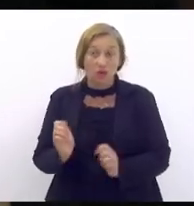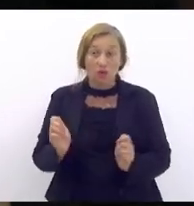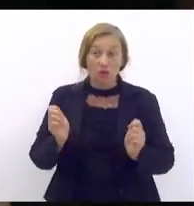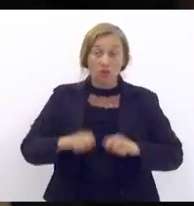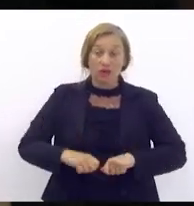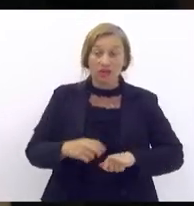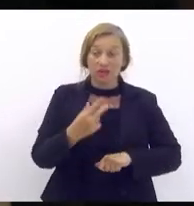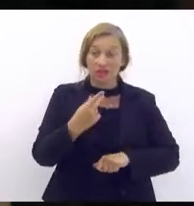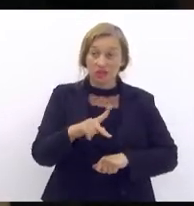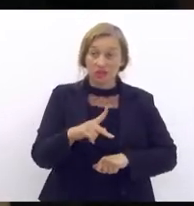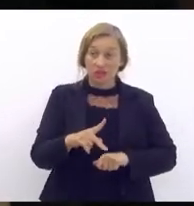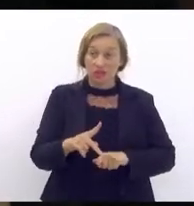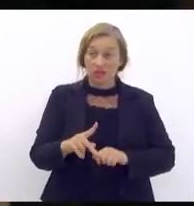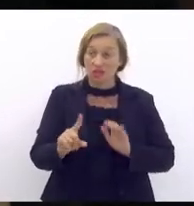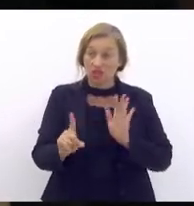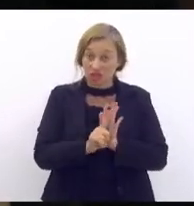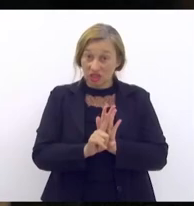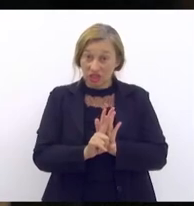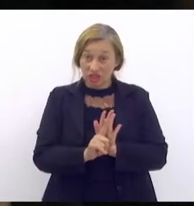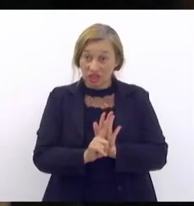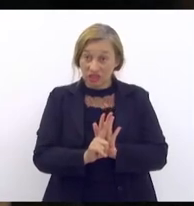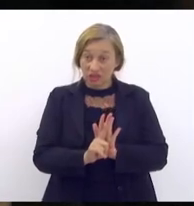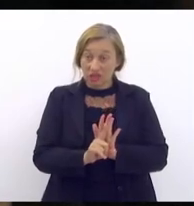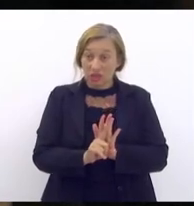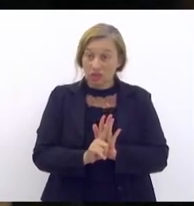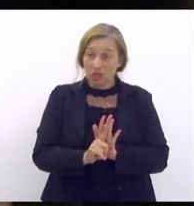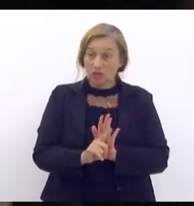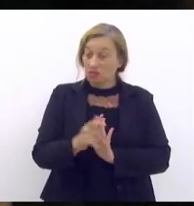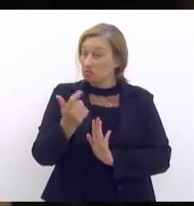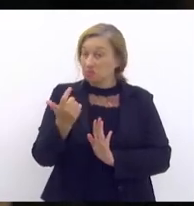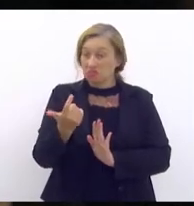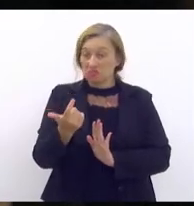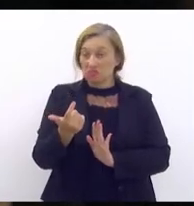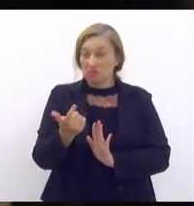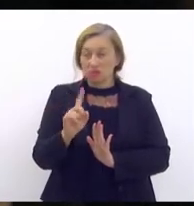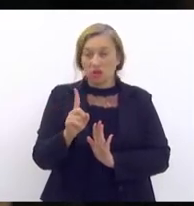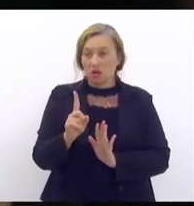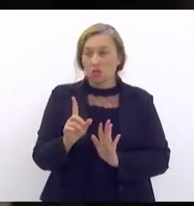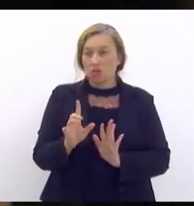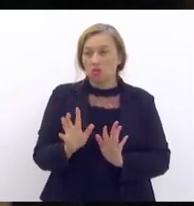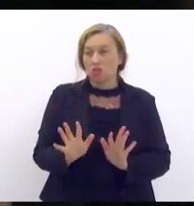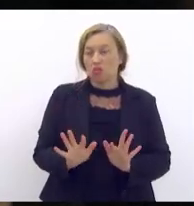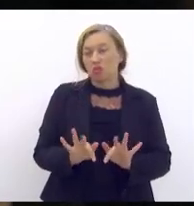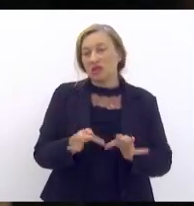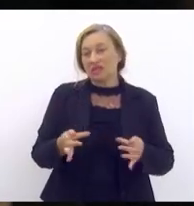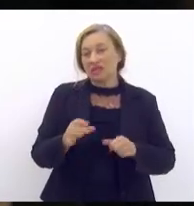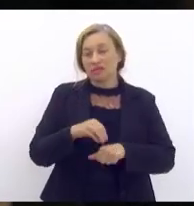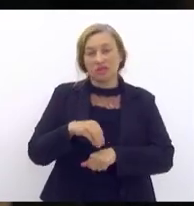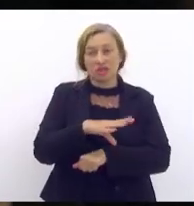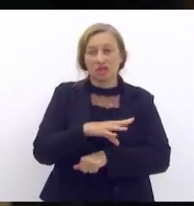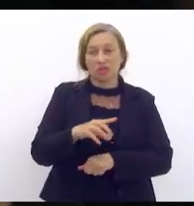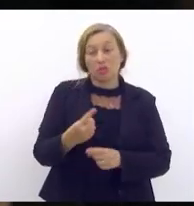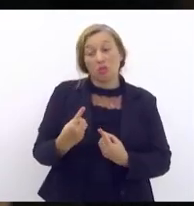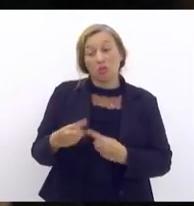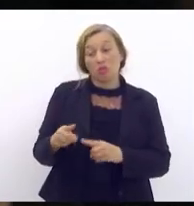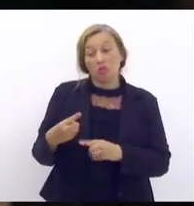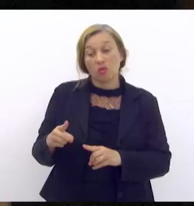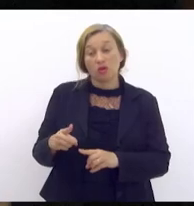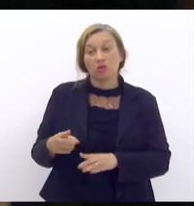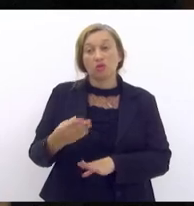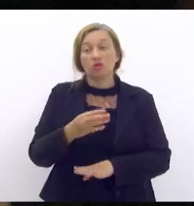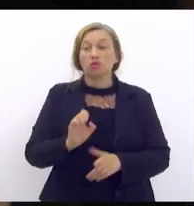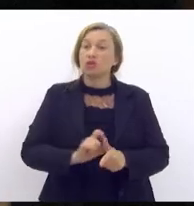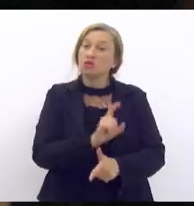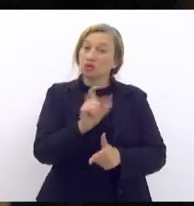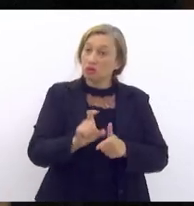competência legislativa, daí não ser uma indicação simples, que seria a provocação do